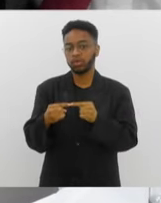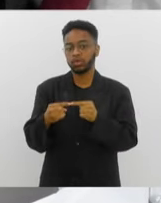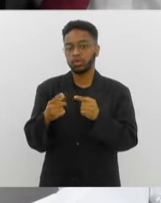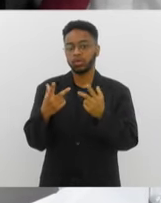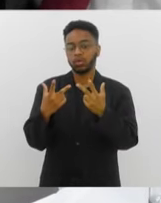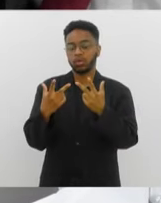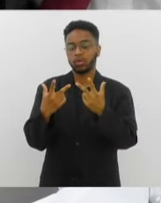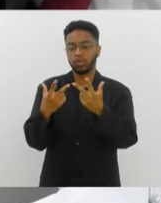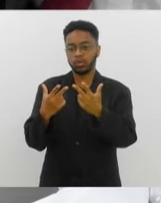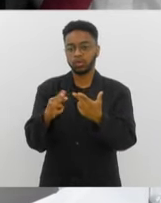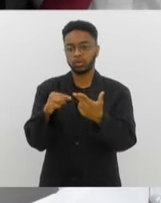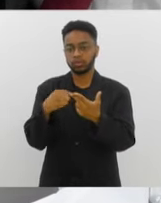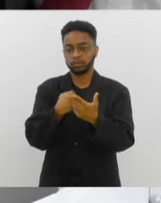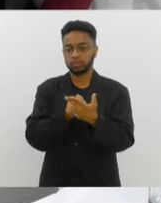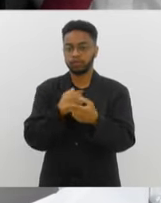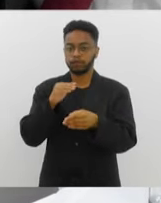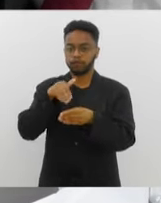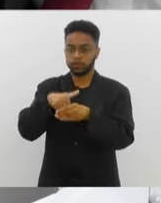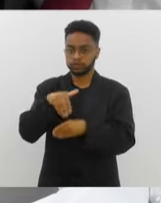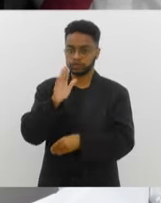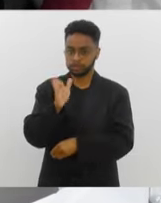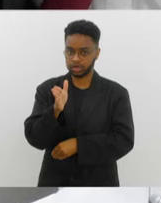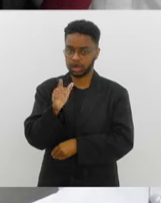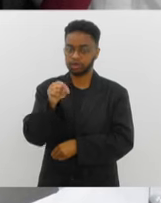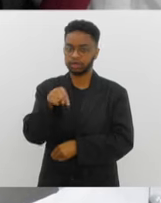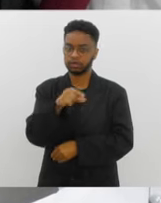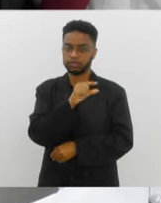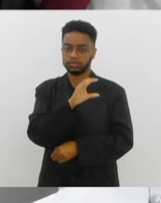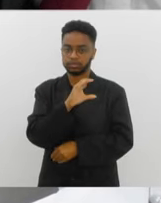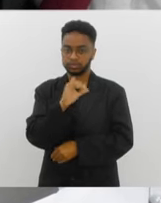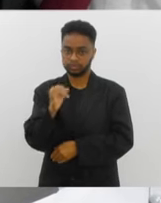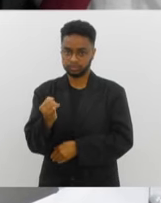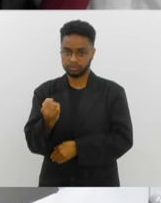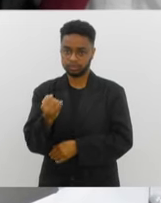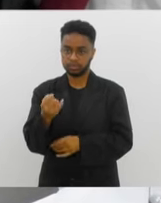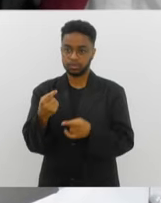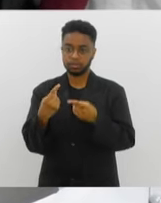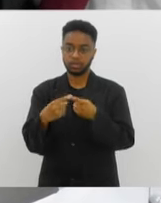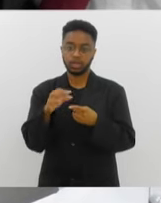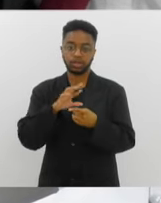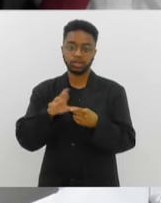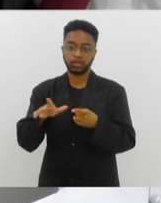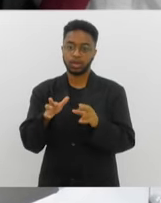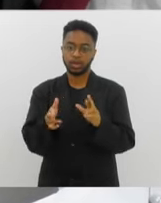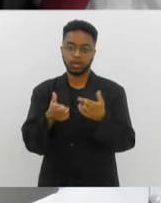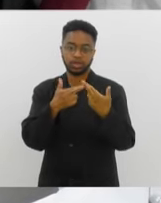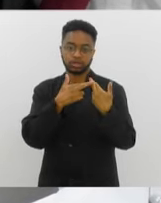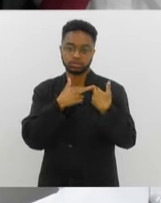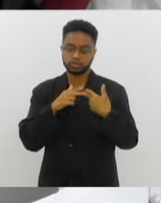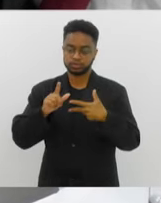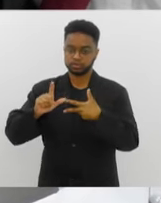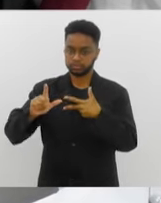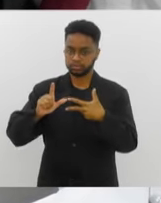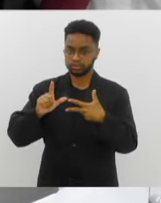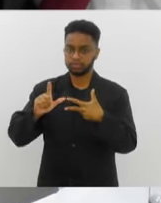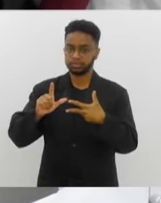vem... Nós até já votamos aqui na CCJ, isso não é uma competência